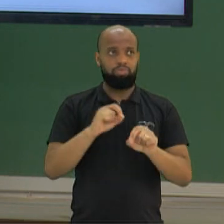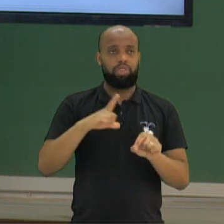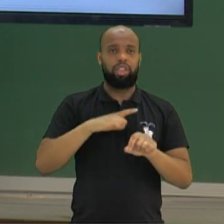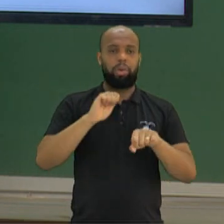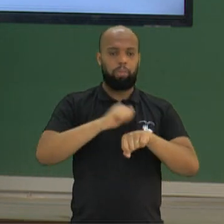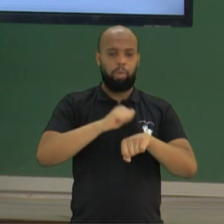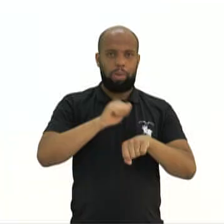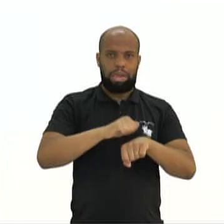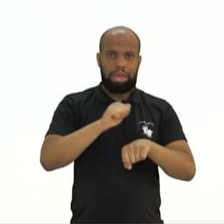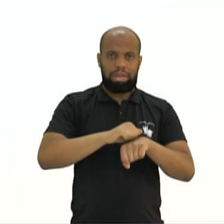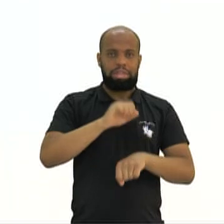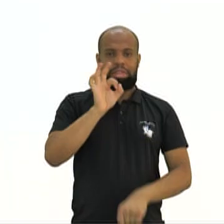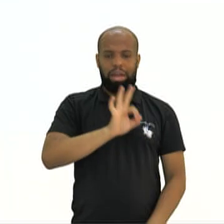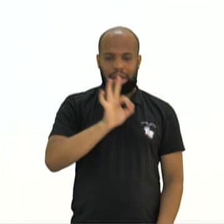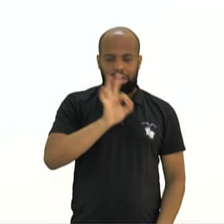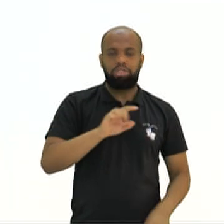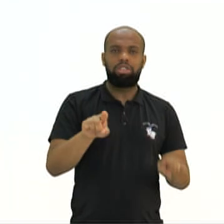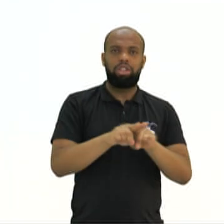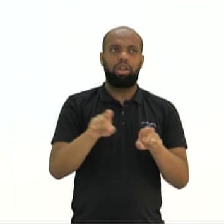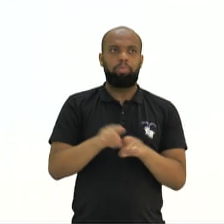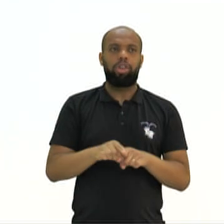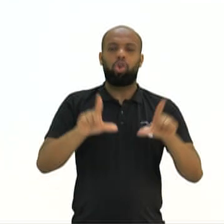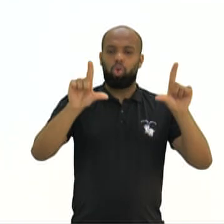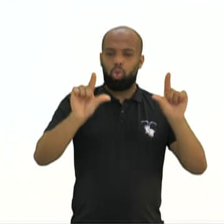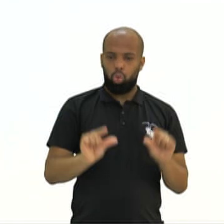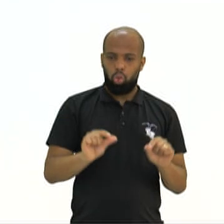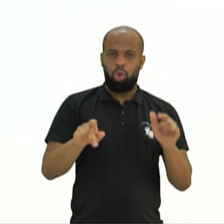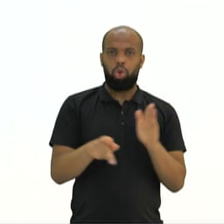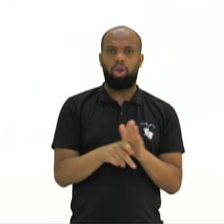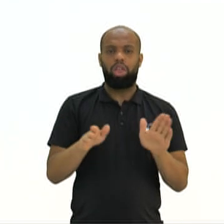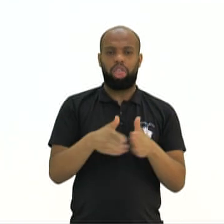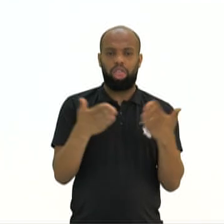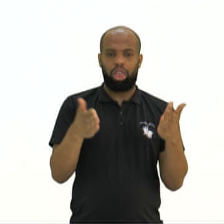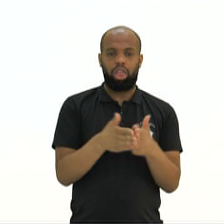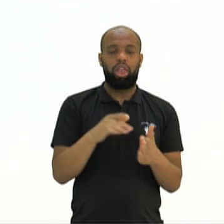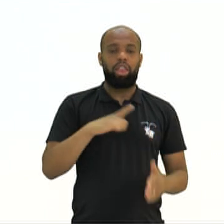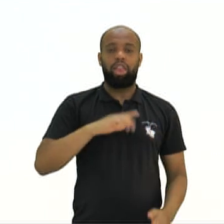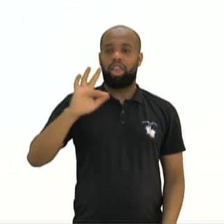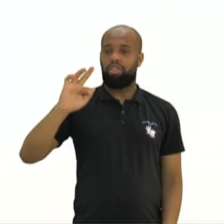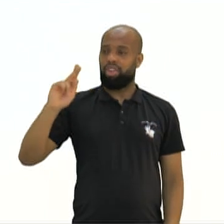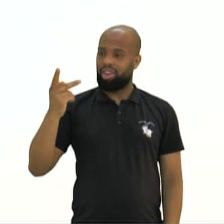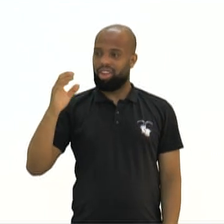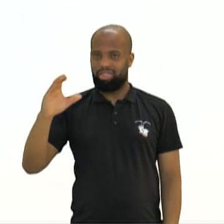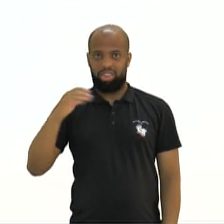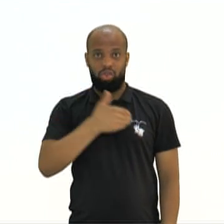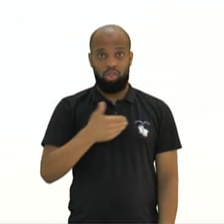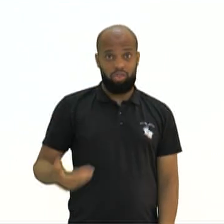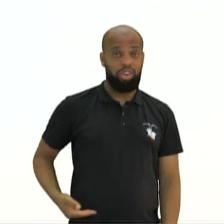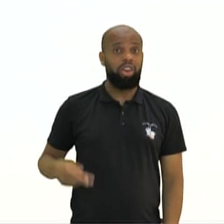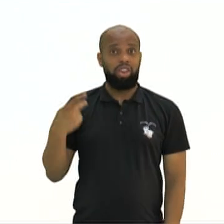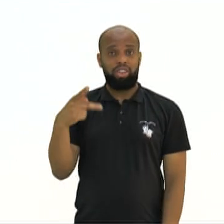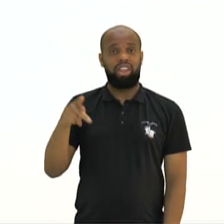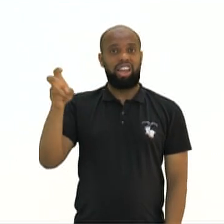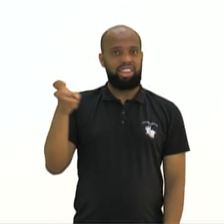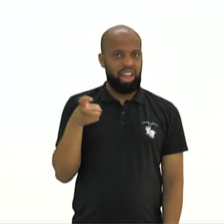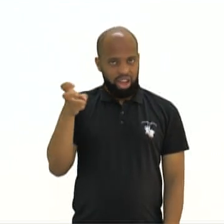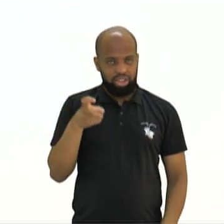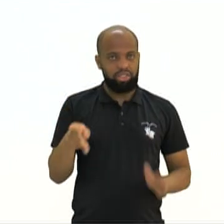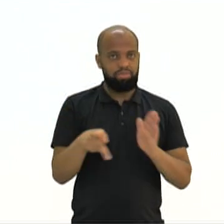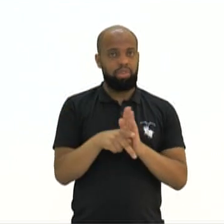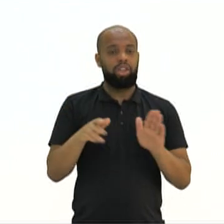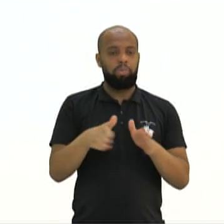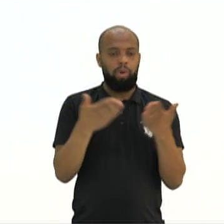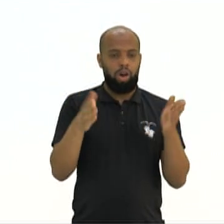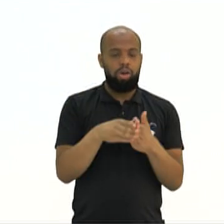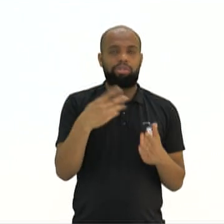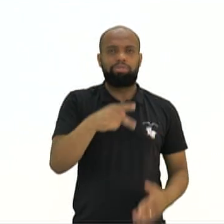pobreza no Brasil e a queda dessa taxa de pobreza. Veja que no governo do Fernando Henrique Cardoso, essa taxa de pobreza no Brasil, né,